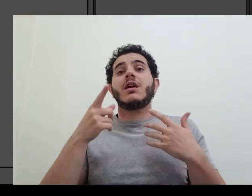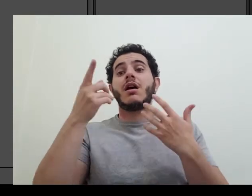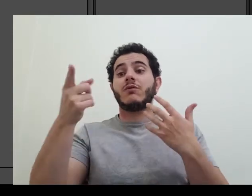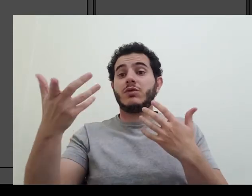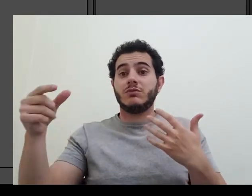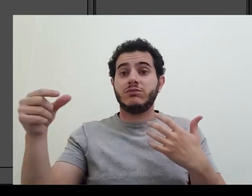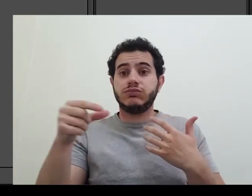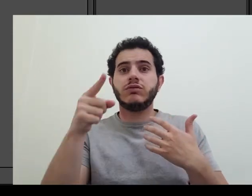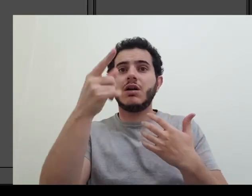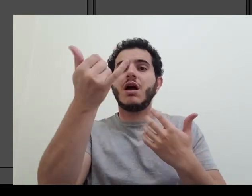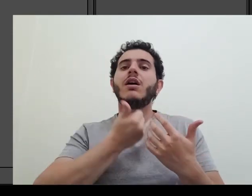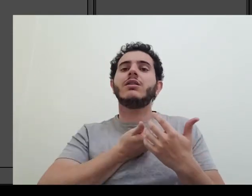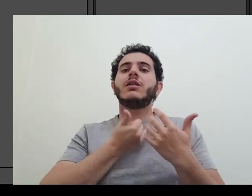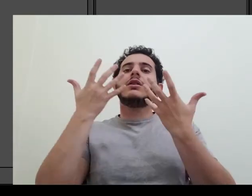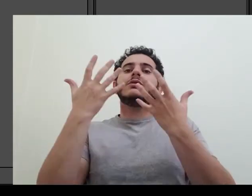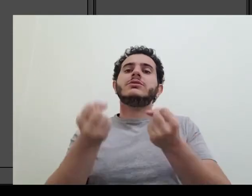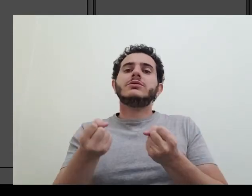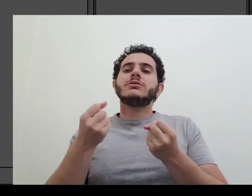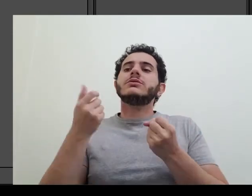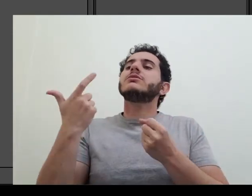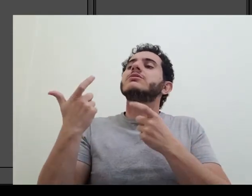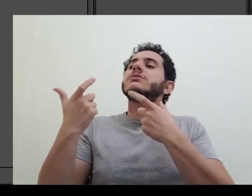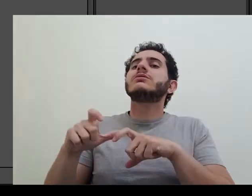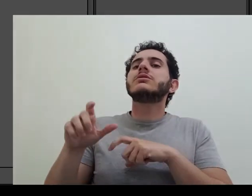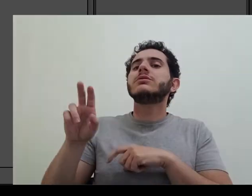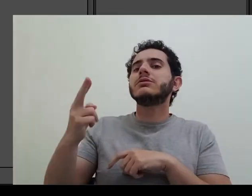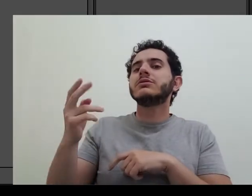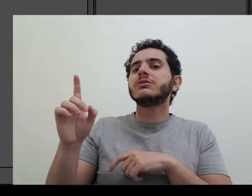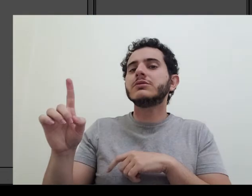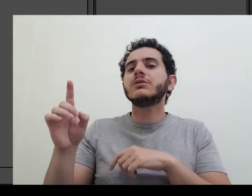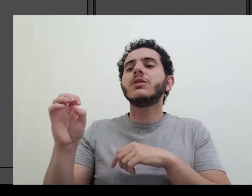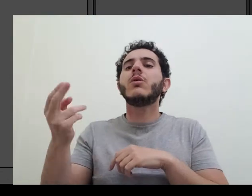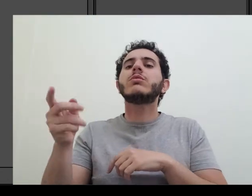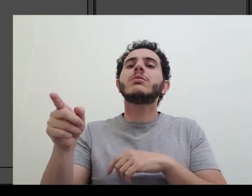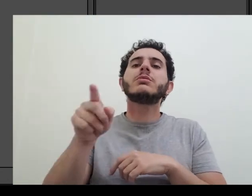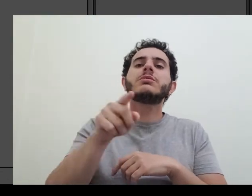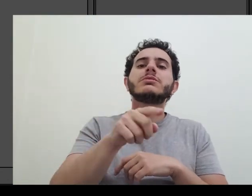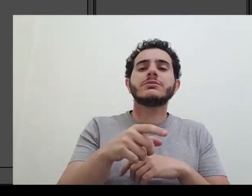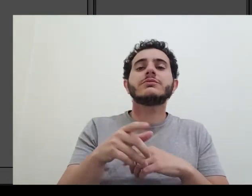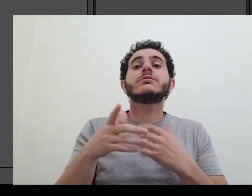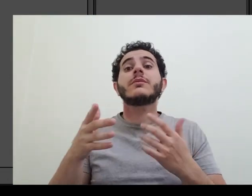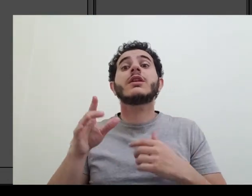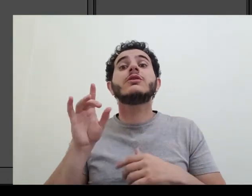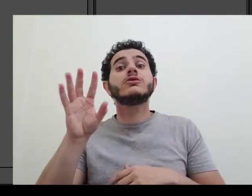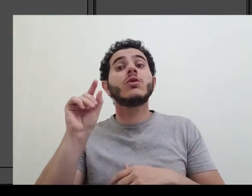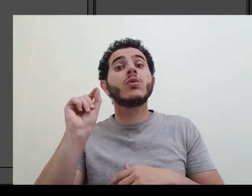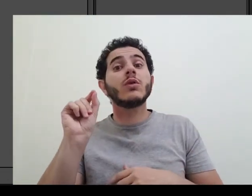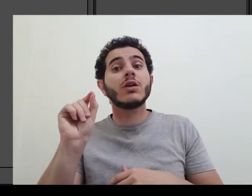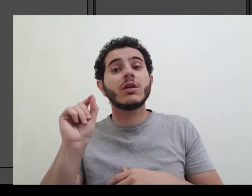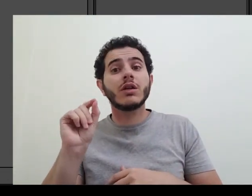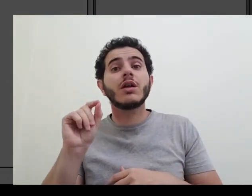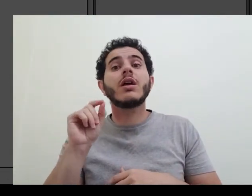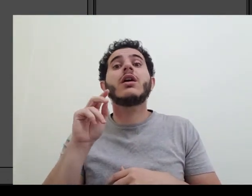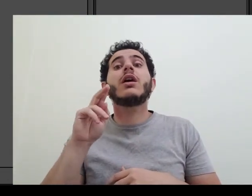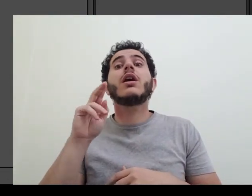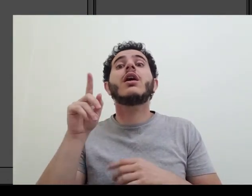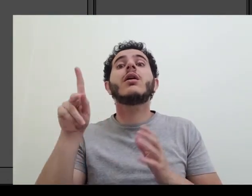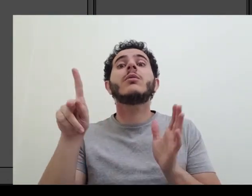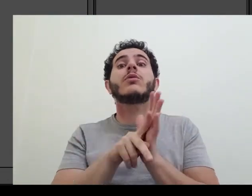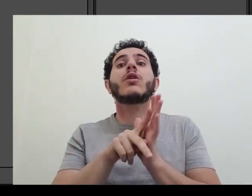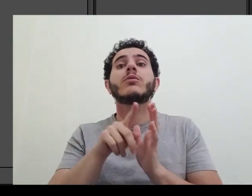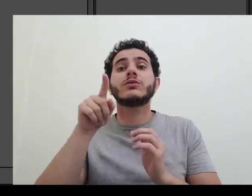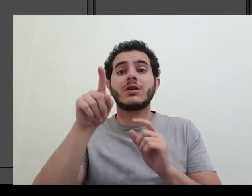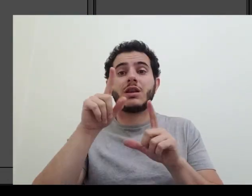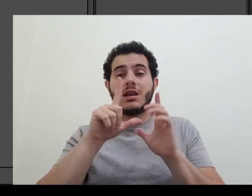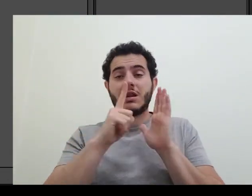pastas físicas que você utilizar no Lightroom, elas aparecem aqui. Porém, o Lightroom não encontra as pastas como